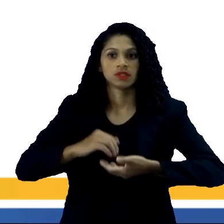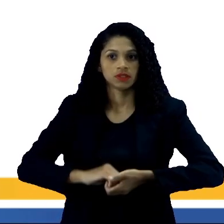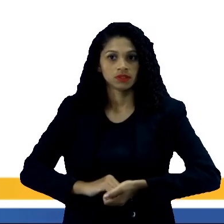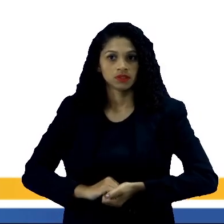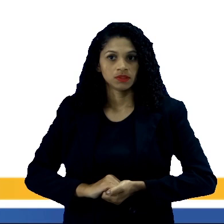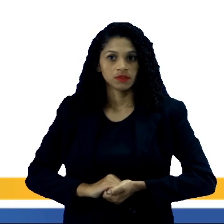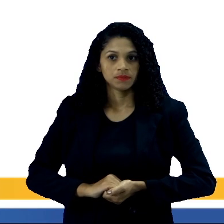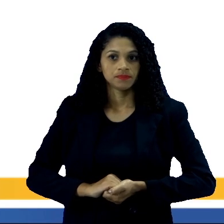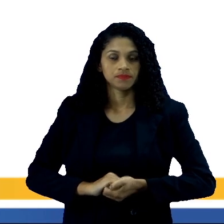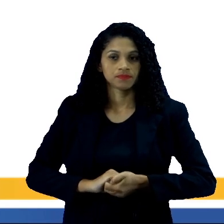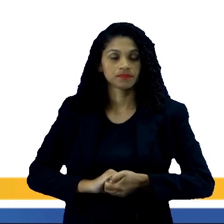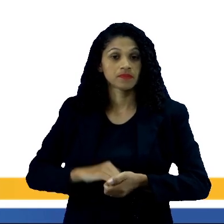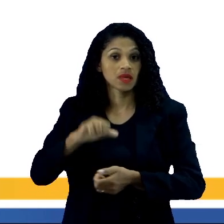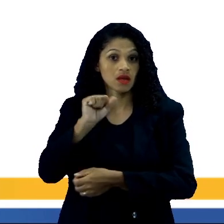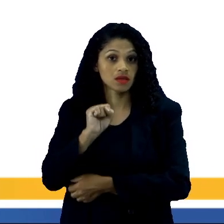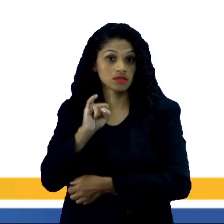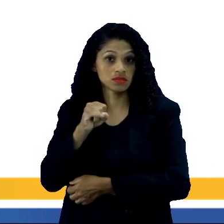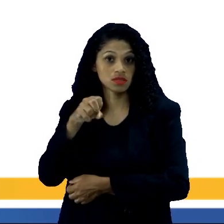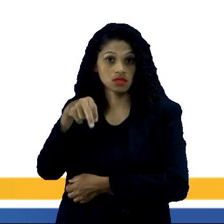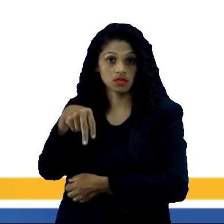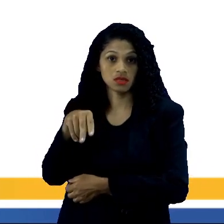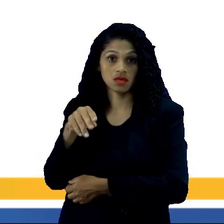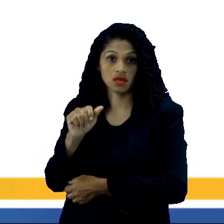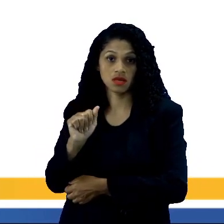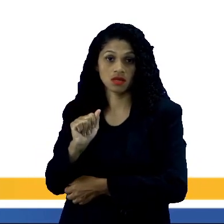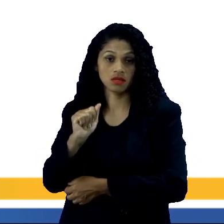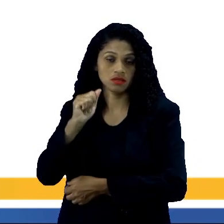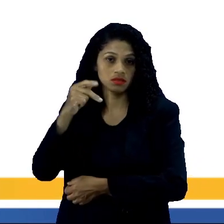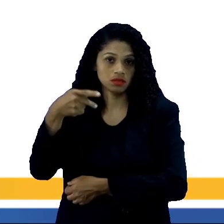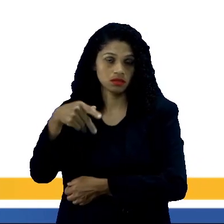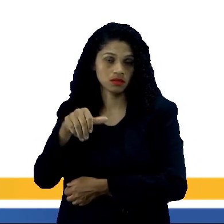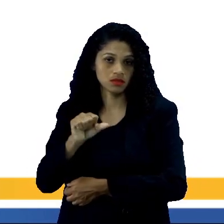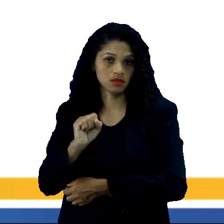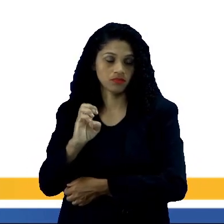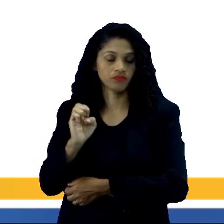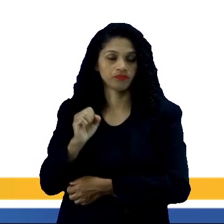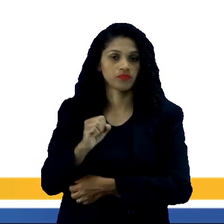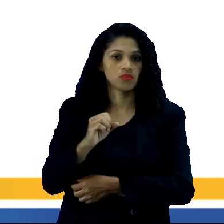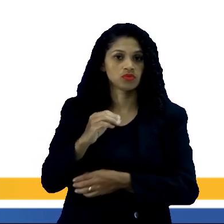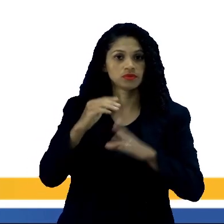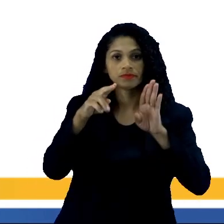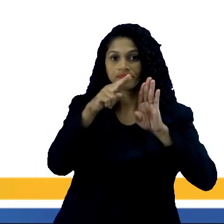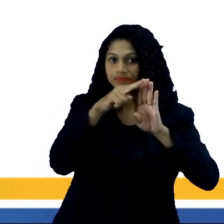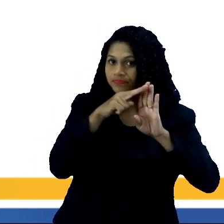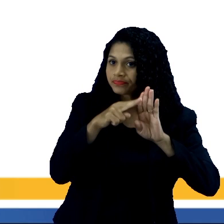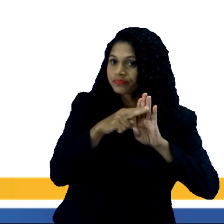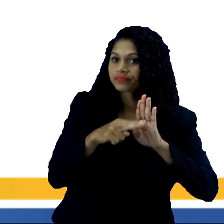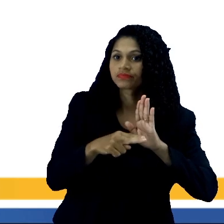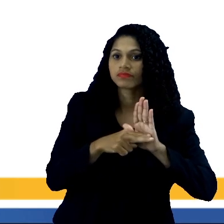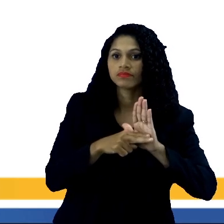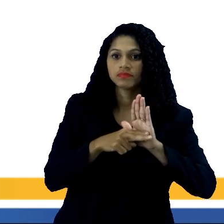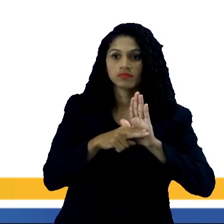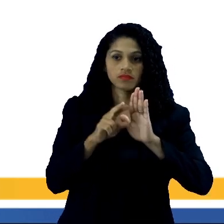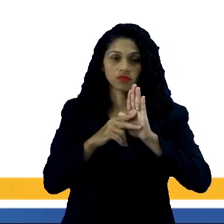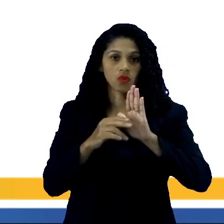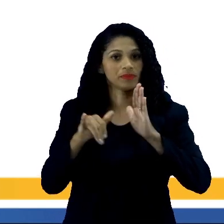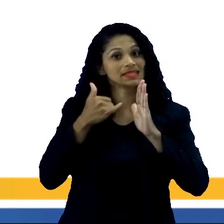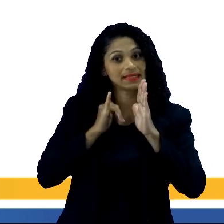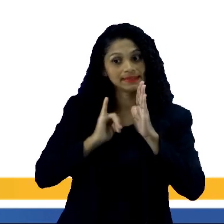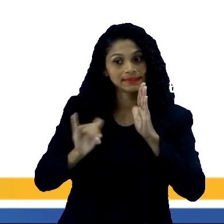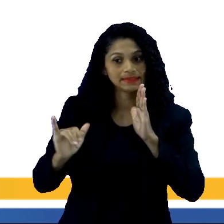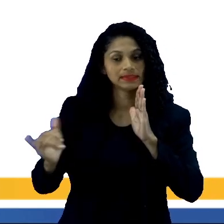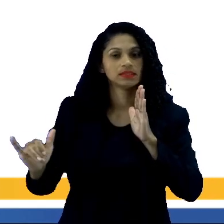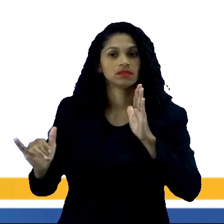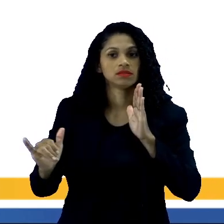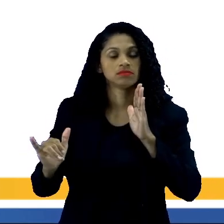E aí essas sinapses, elas podem também ser classificadas em dois tipos. Nós temos as sinapses chamadas de elétricas